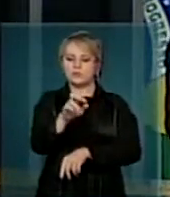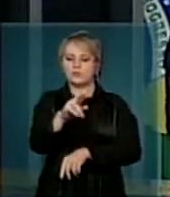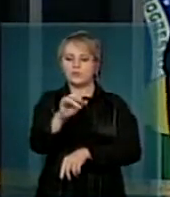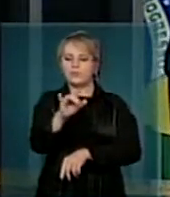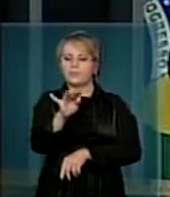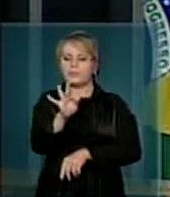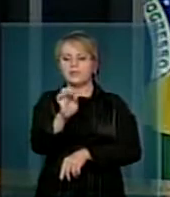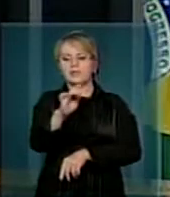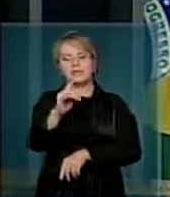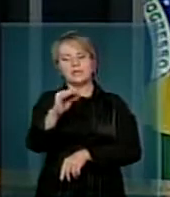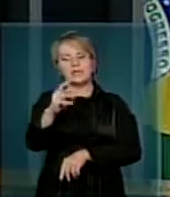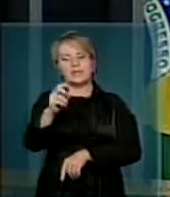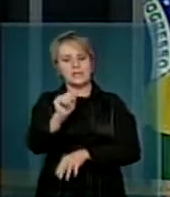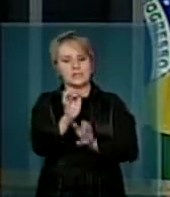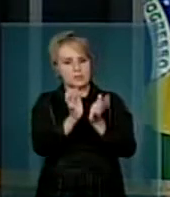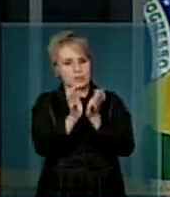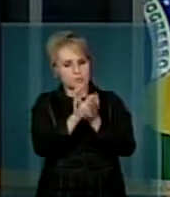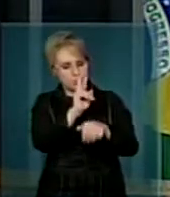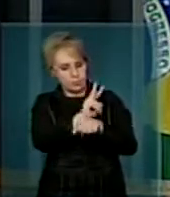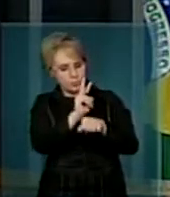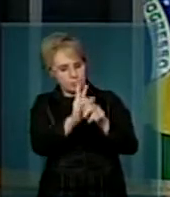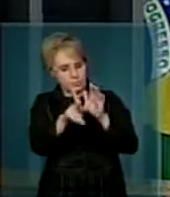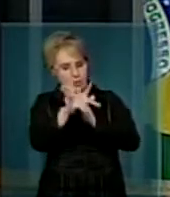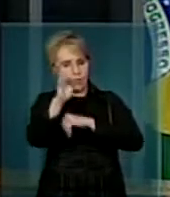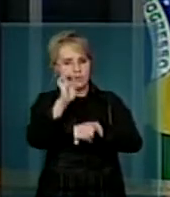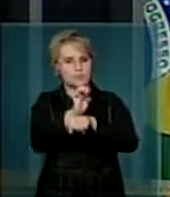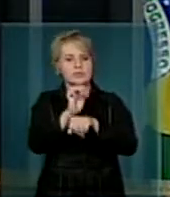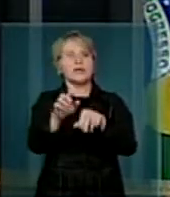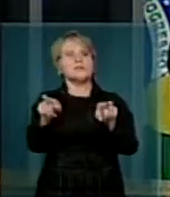com bons olhos e corra atrás de resultado.